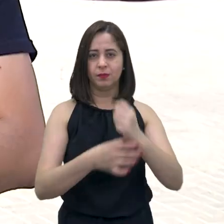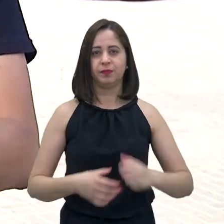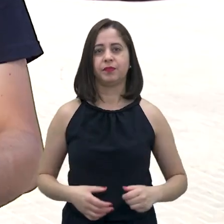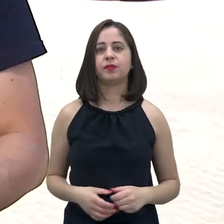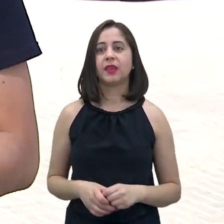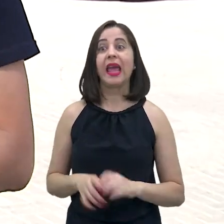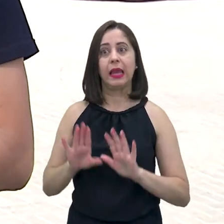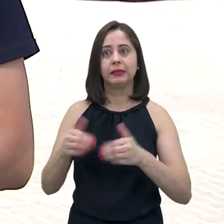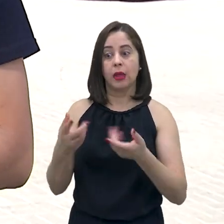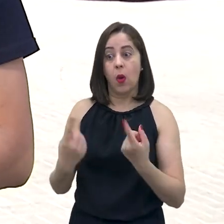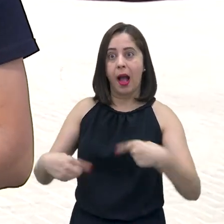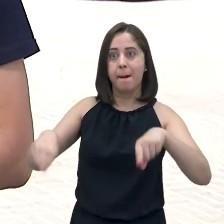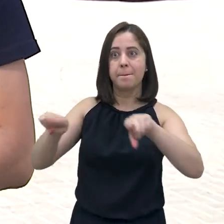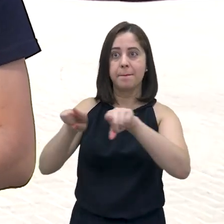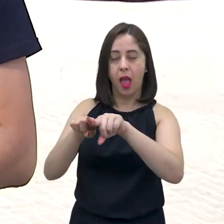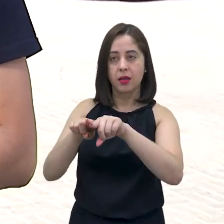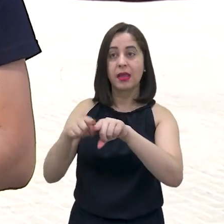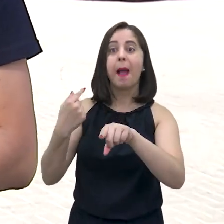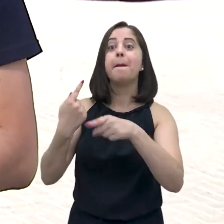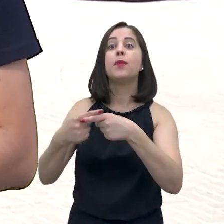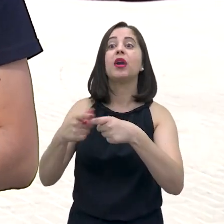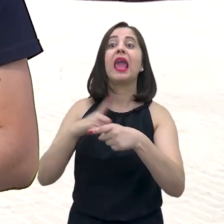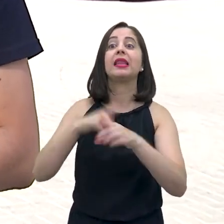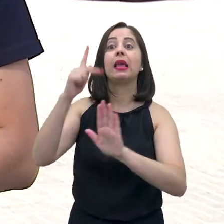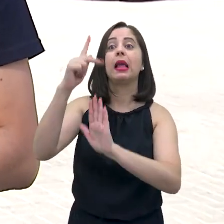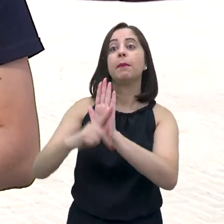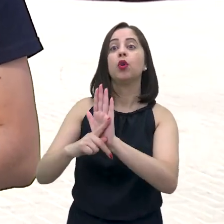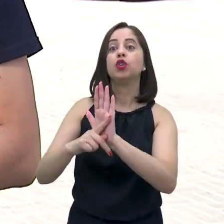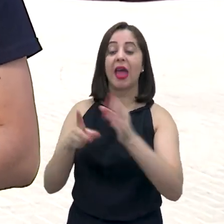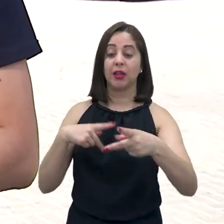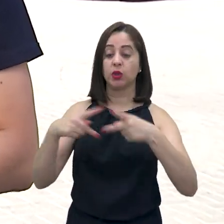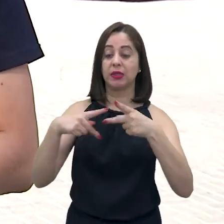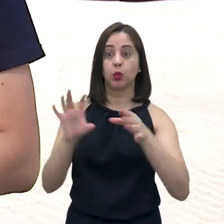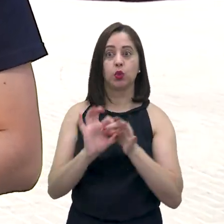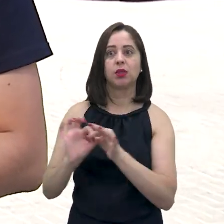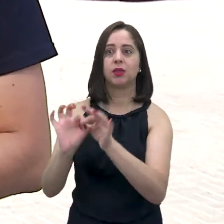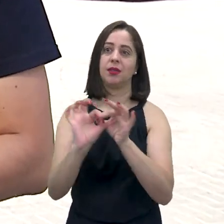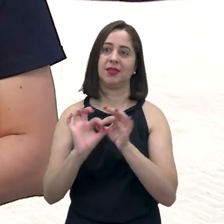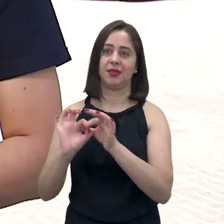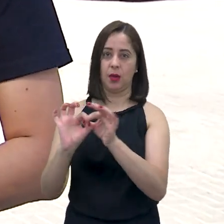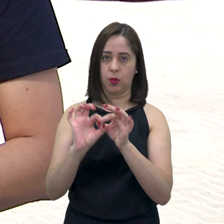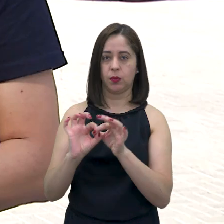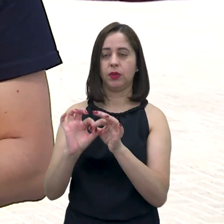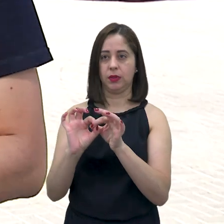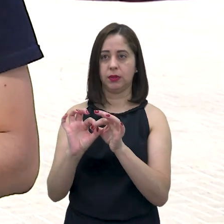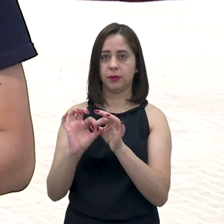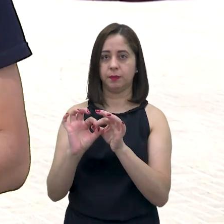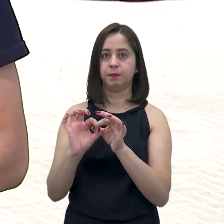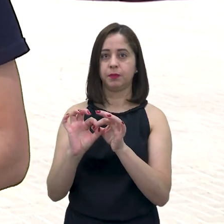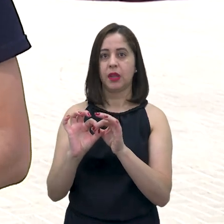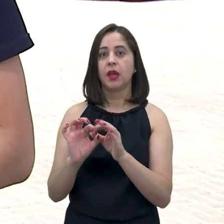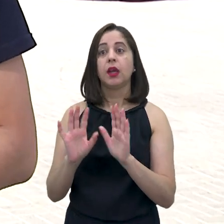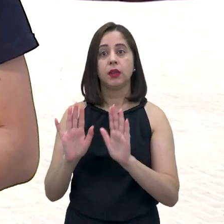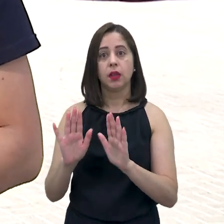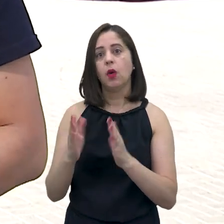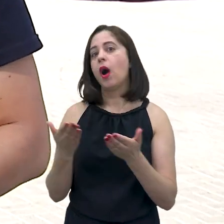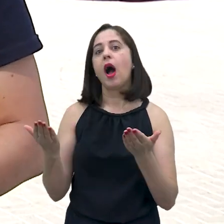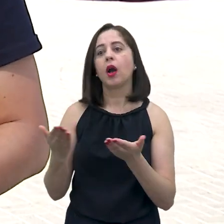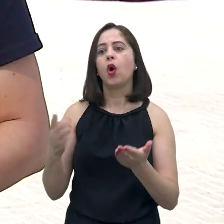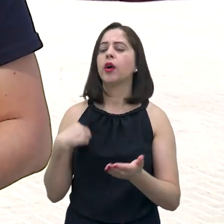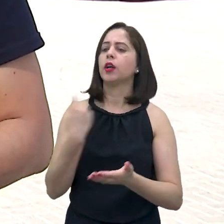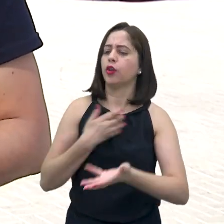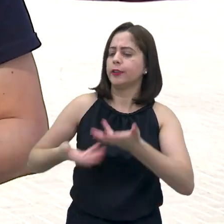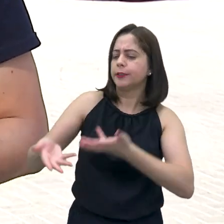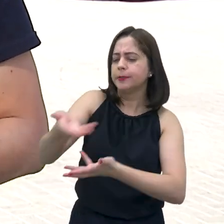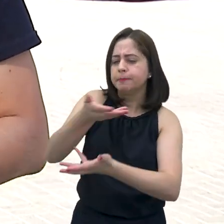Campos. Essa integração ela acontece por conta do programa, né, São José Unida. Então, através desse programa, a gente tem ali